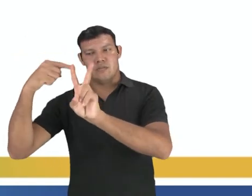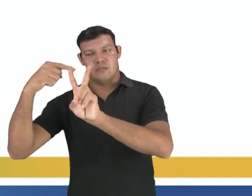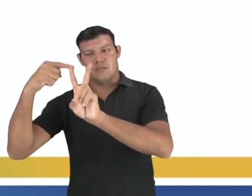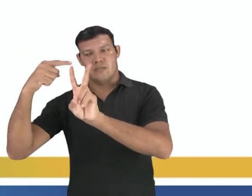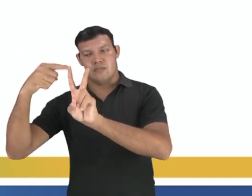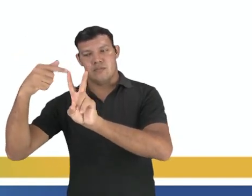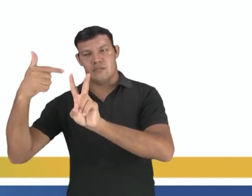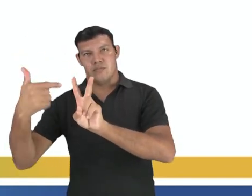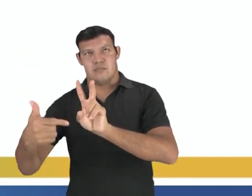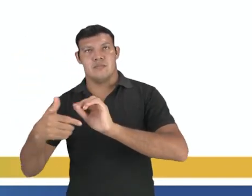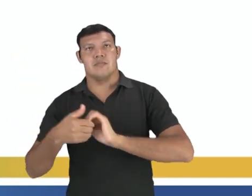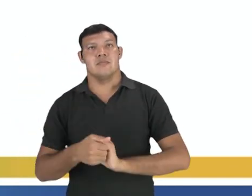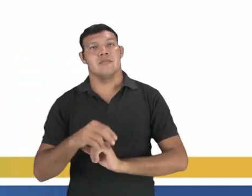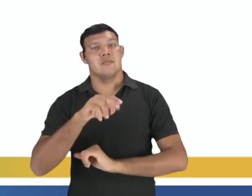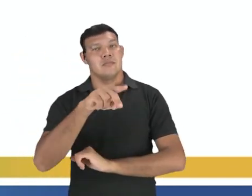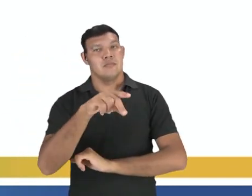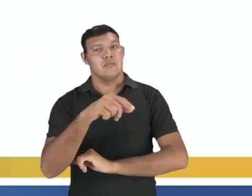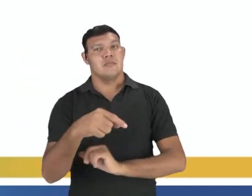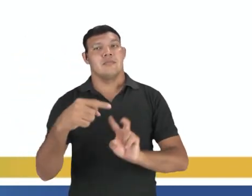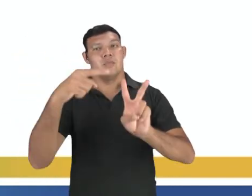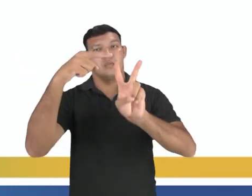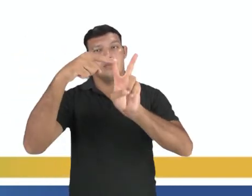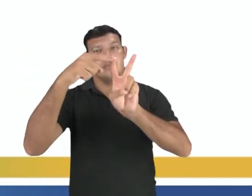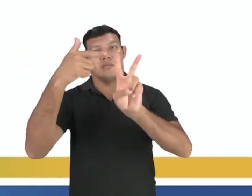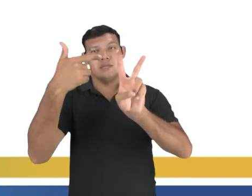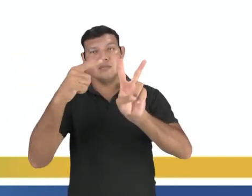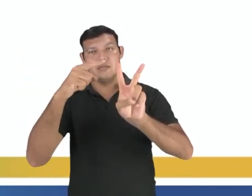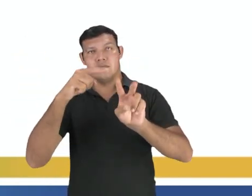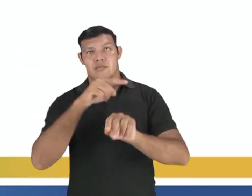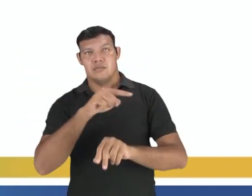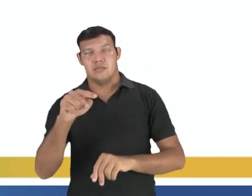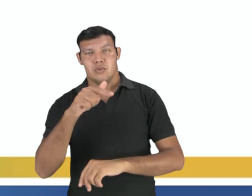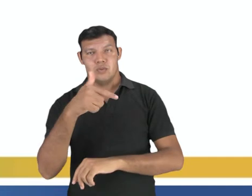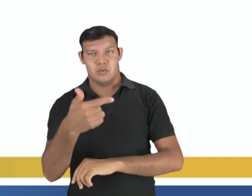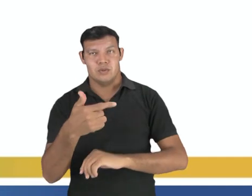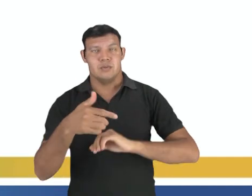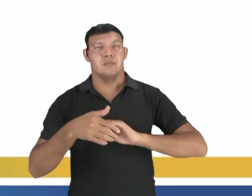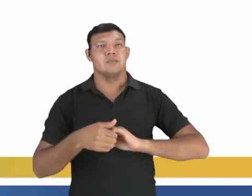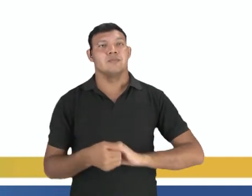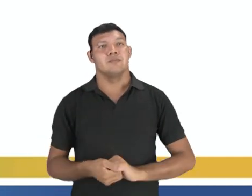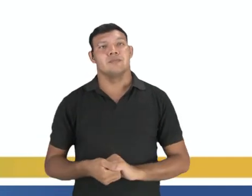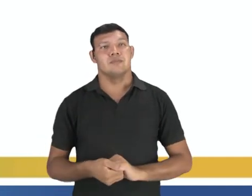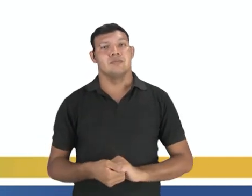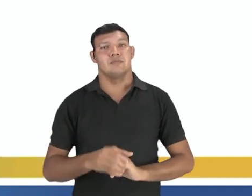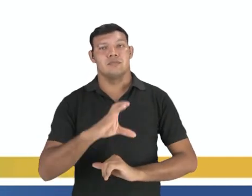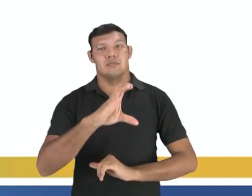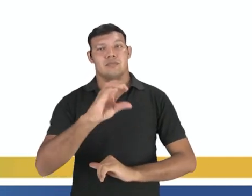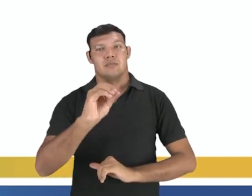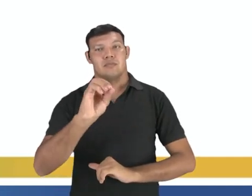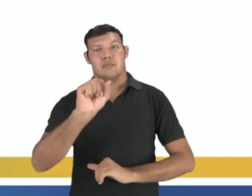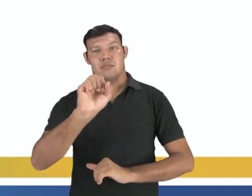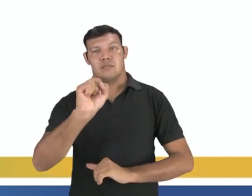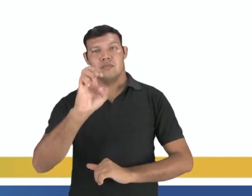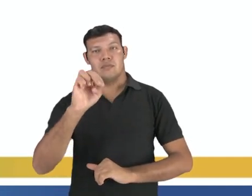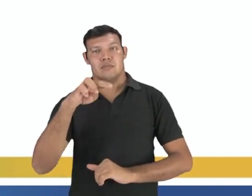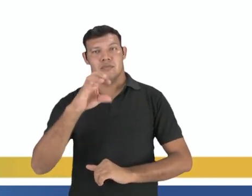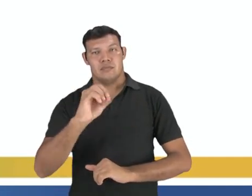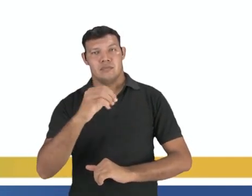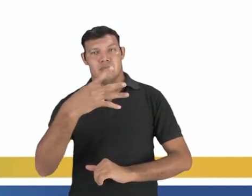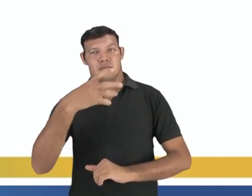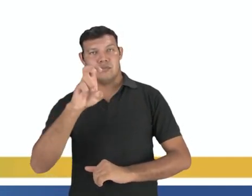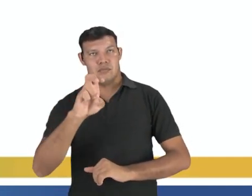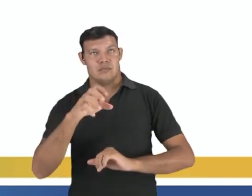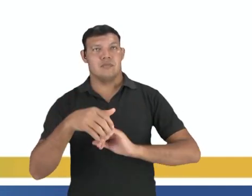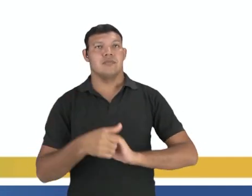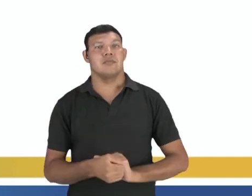2, que é igual a raiz de 2 sobre 2. E o cosseno de 45 nós